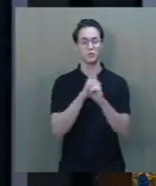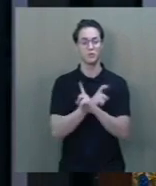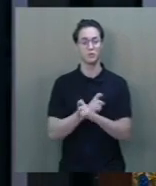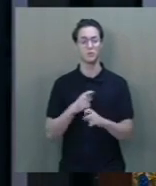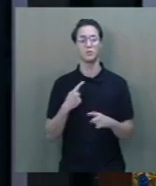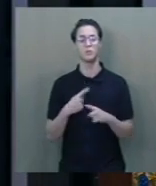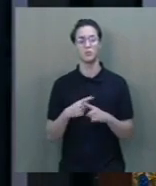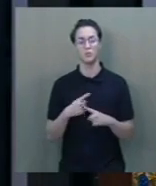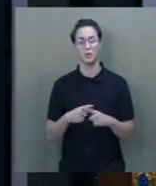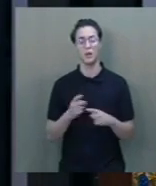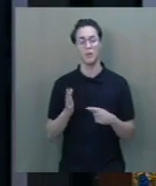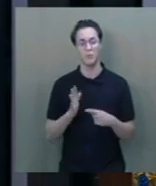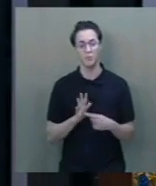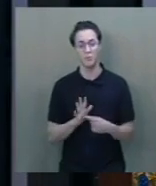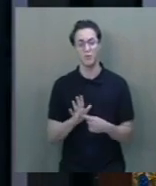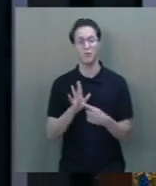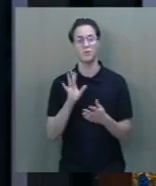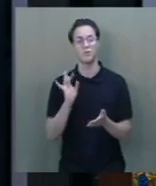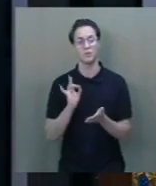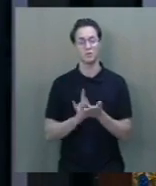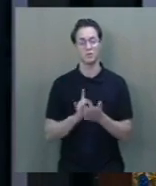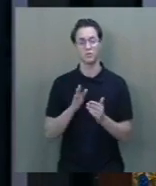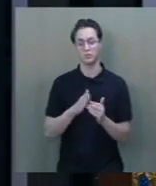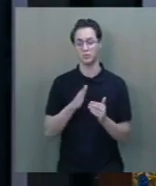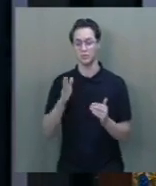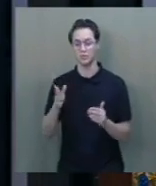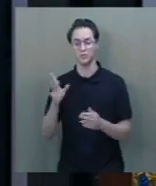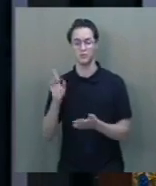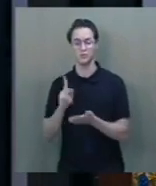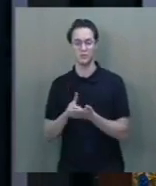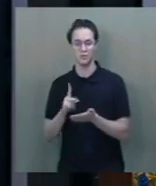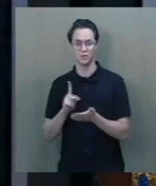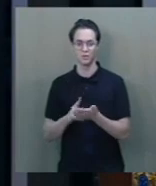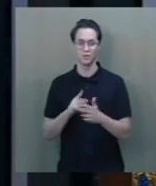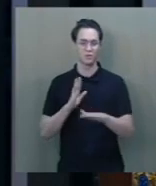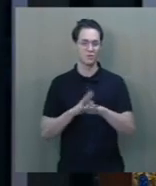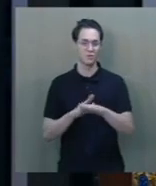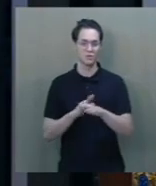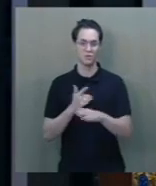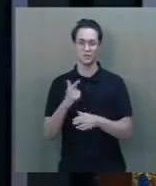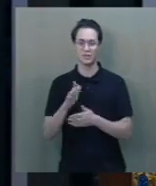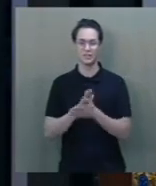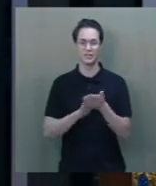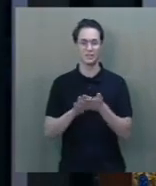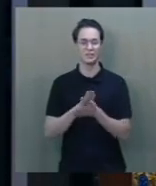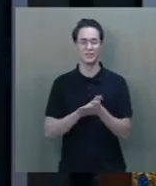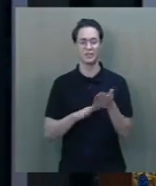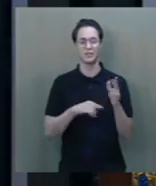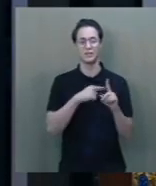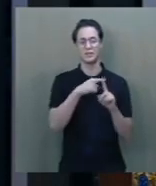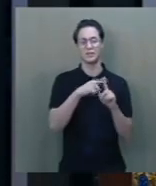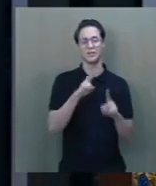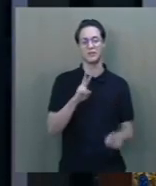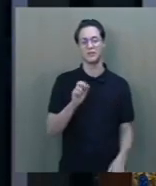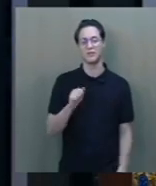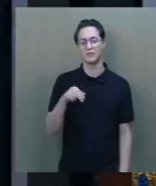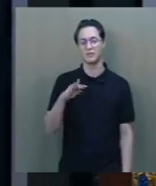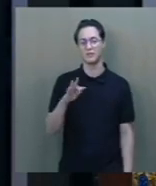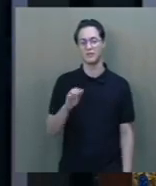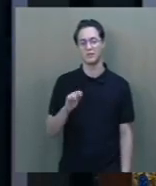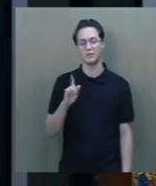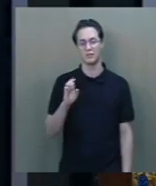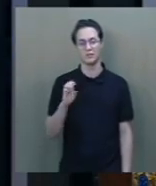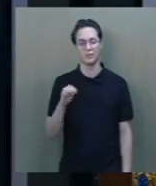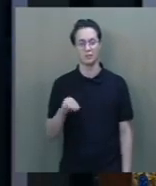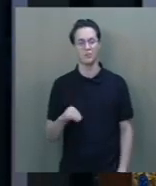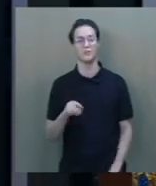se demonstra de um lado verdadeiro, quando aquele lado não tem mais nada de vantagens a lhe dar. E você a si mesmo